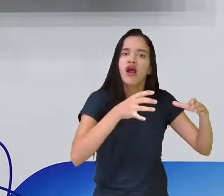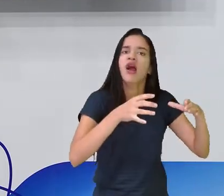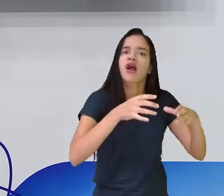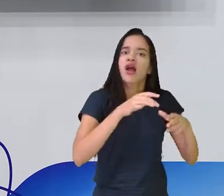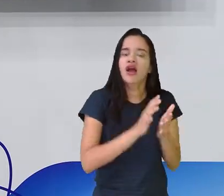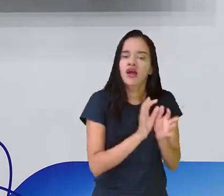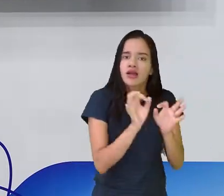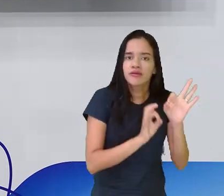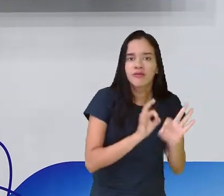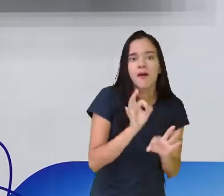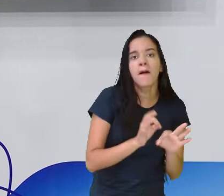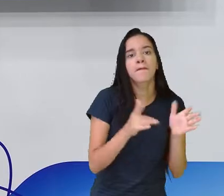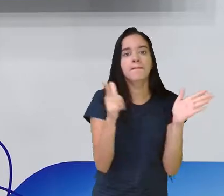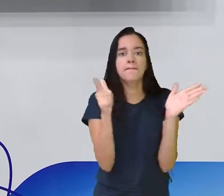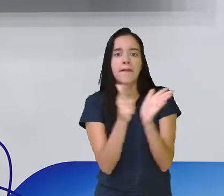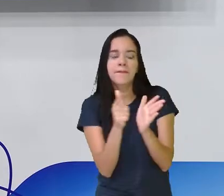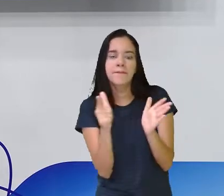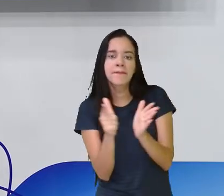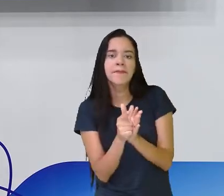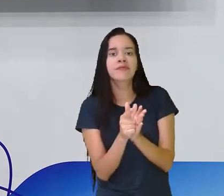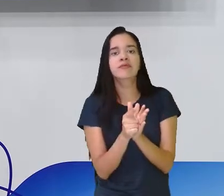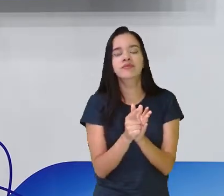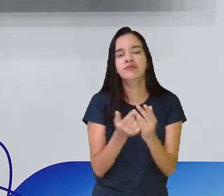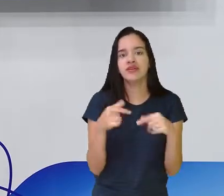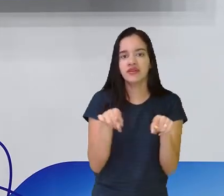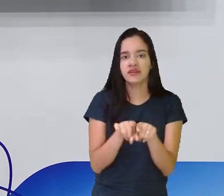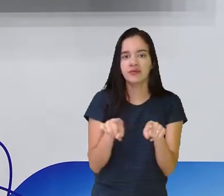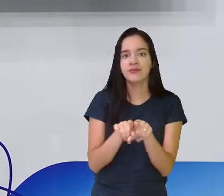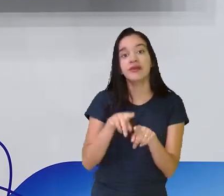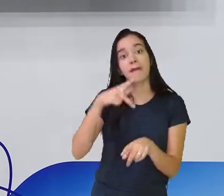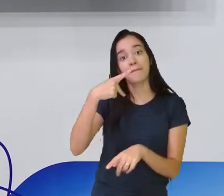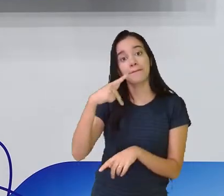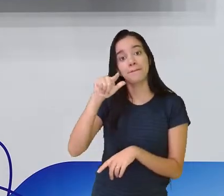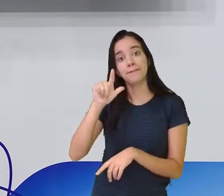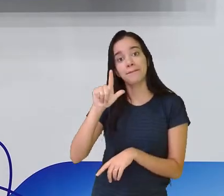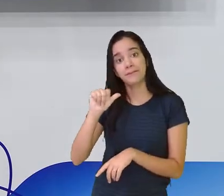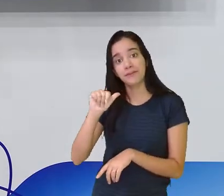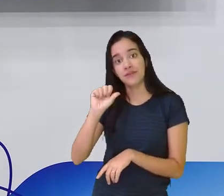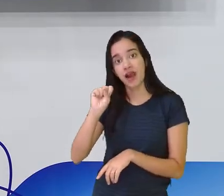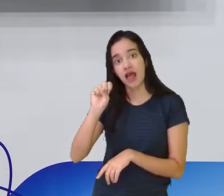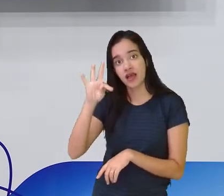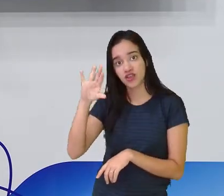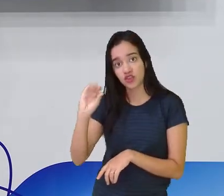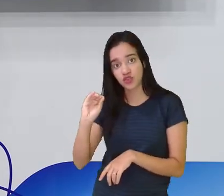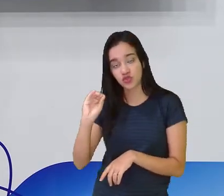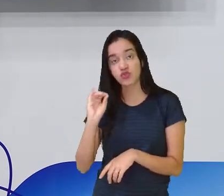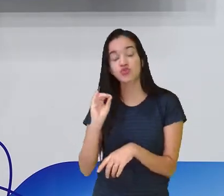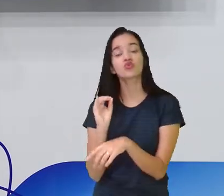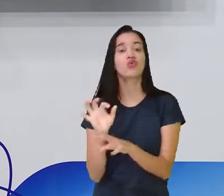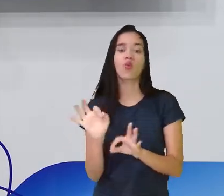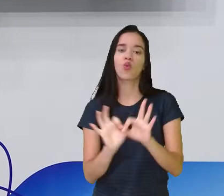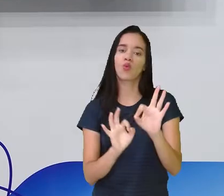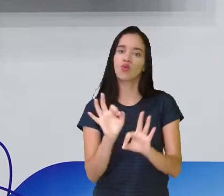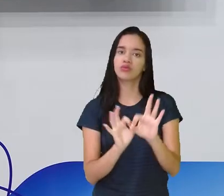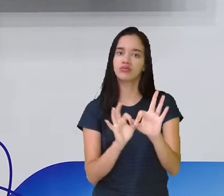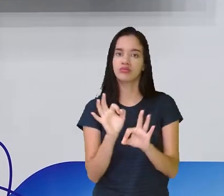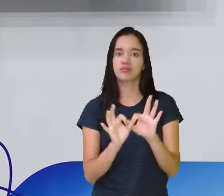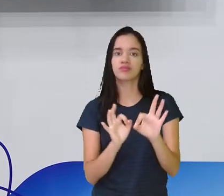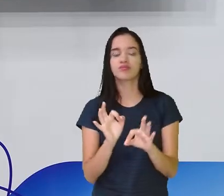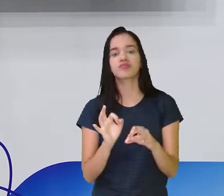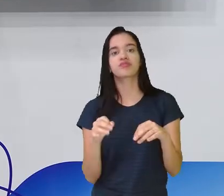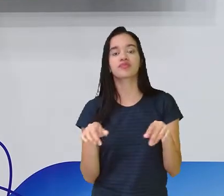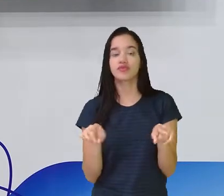também o quê? Papéis, plásticos, dá para separar sim, tá? Bota em sacolinhas separadas, vai em pontos